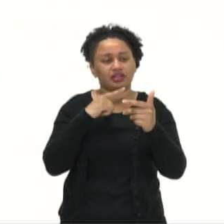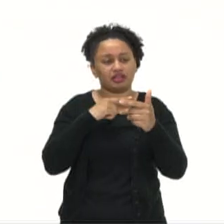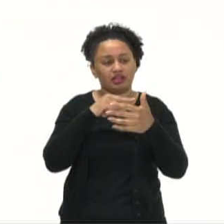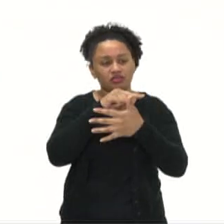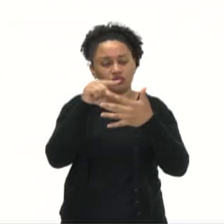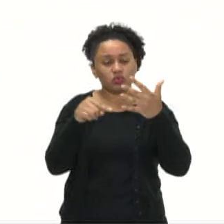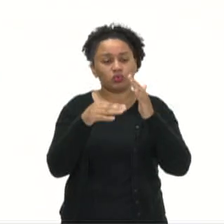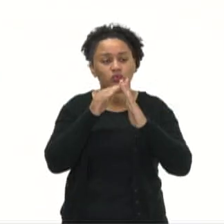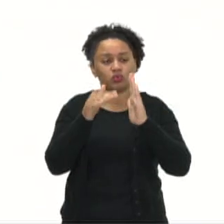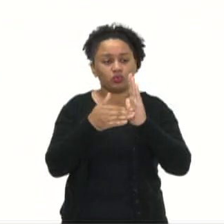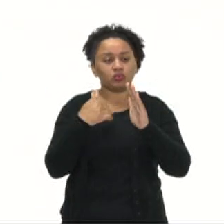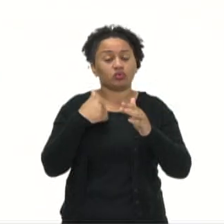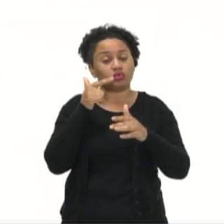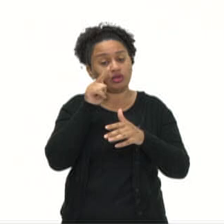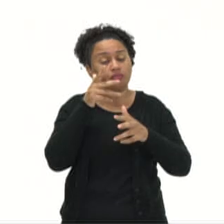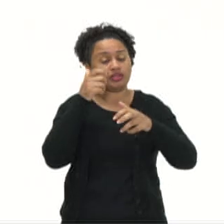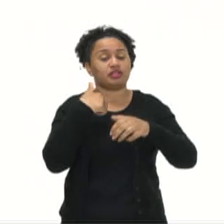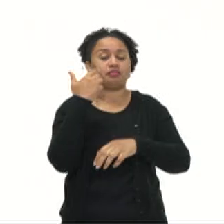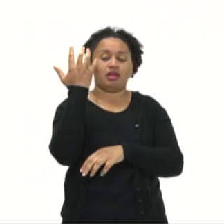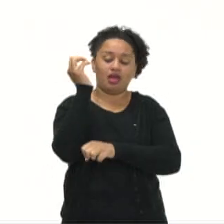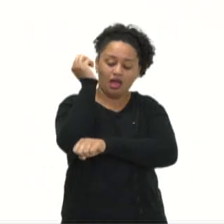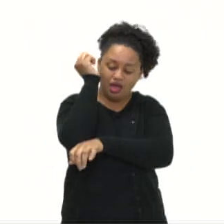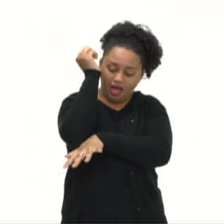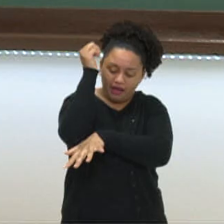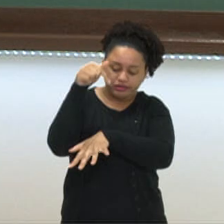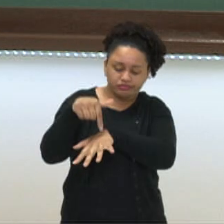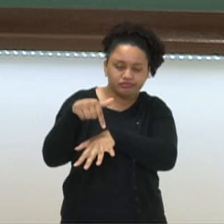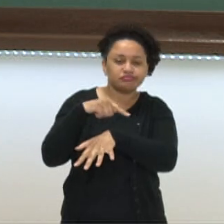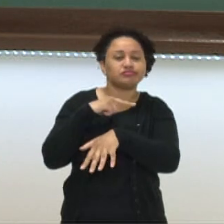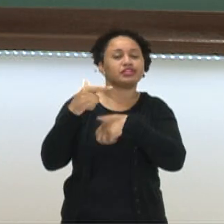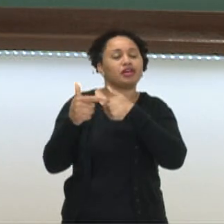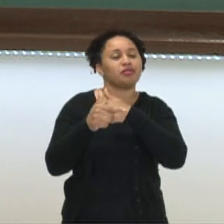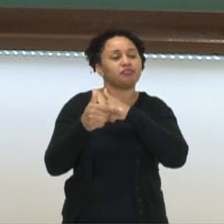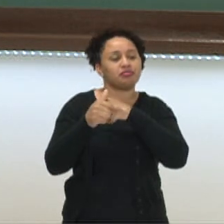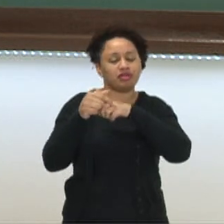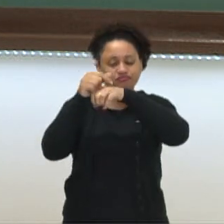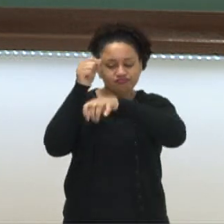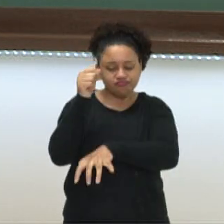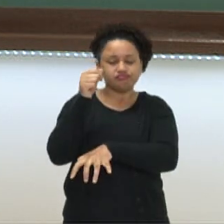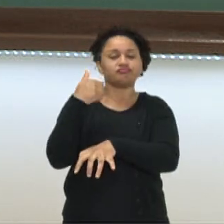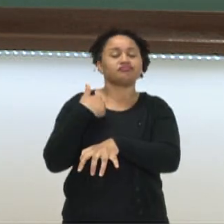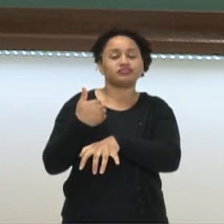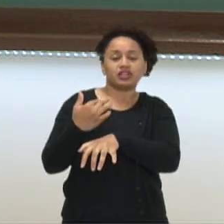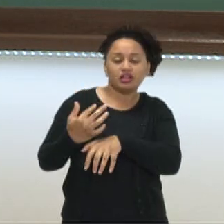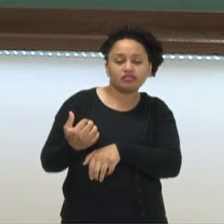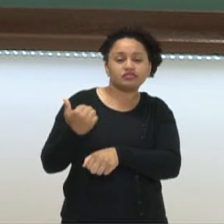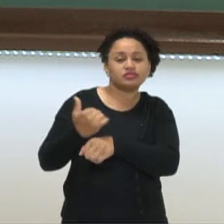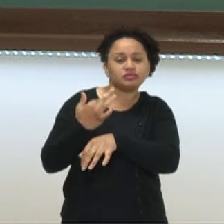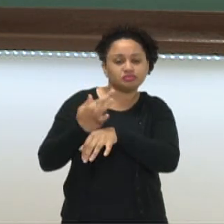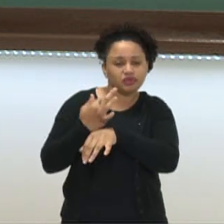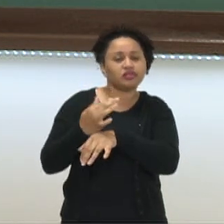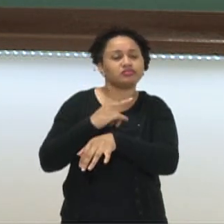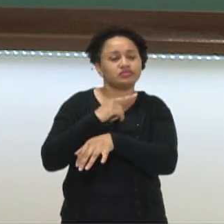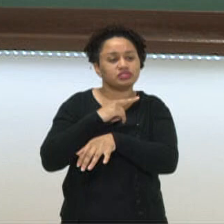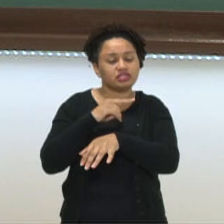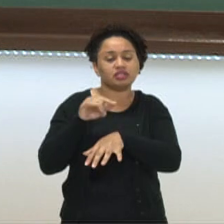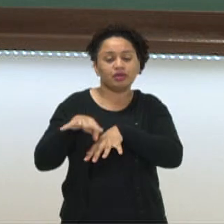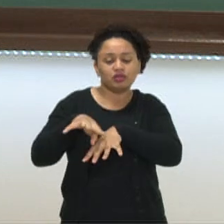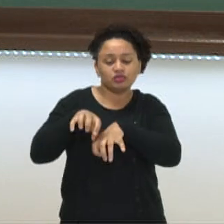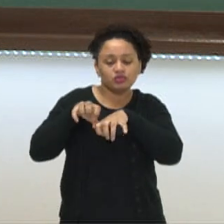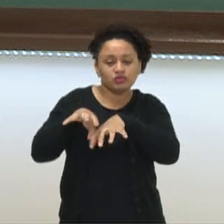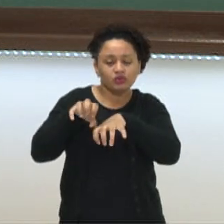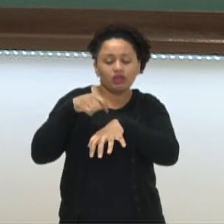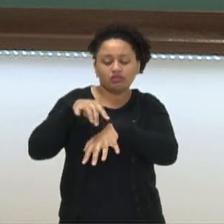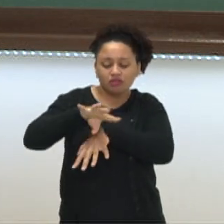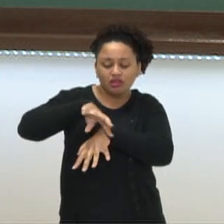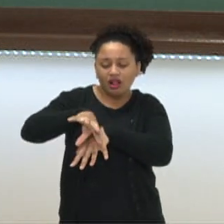Aqui a gente observa a raiz, né? Grande função de fixação, suporte, também extrair minerais, a água